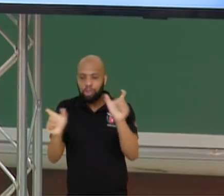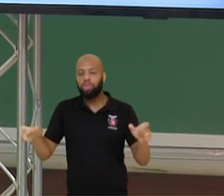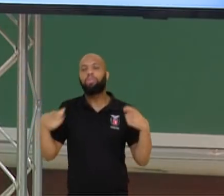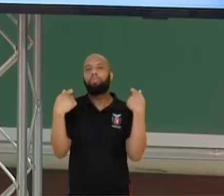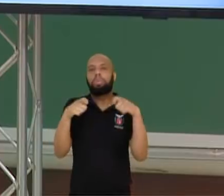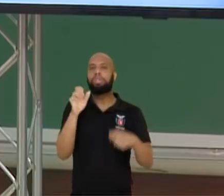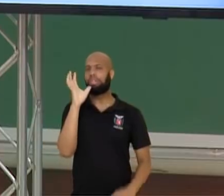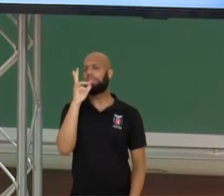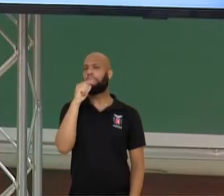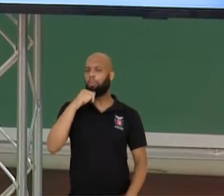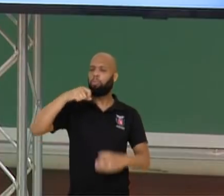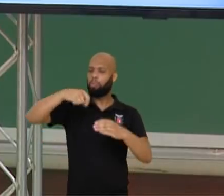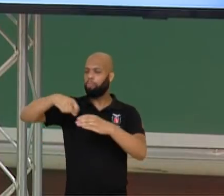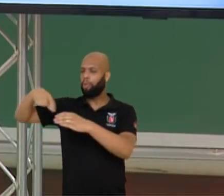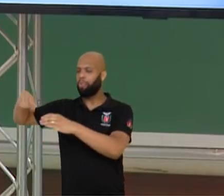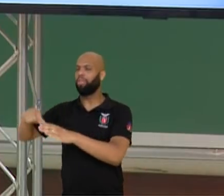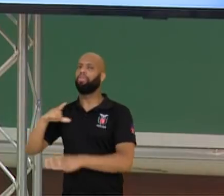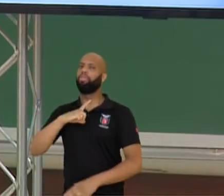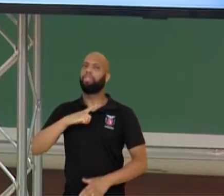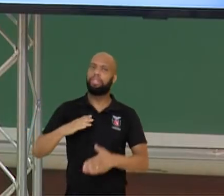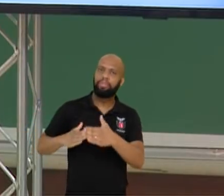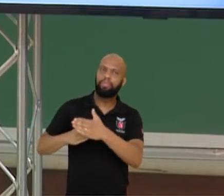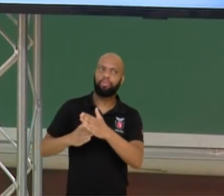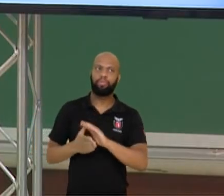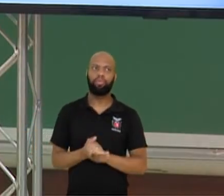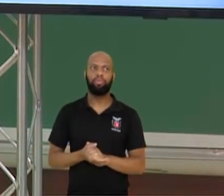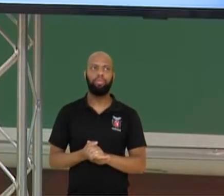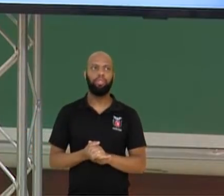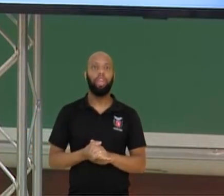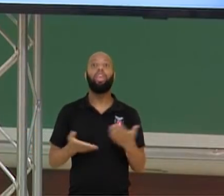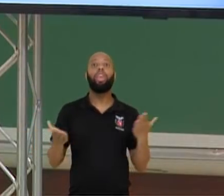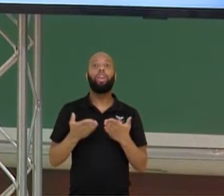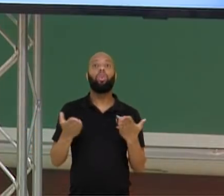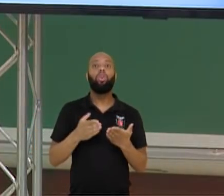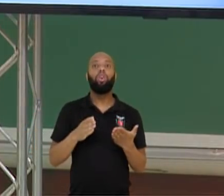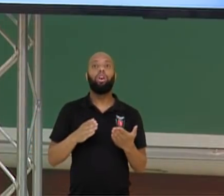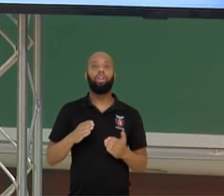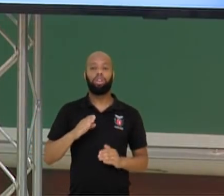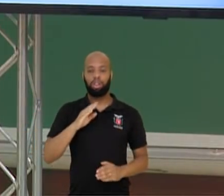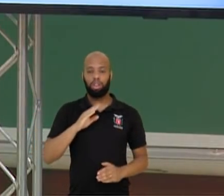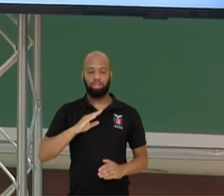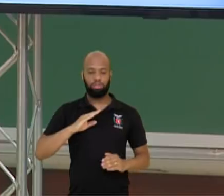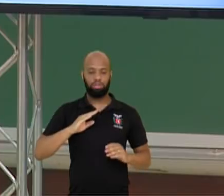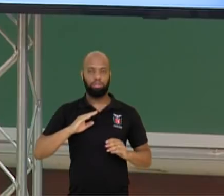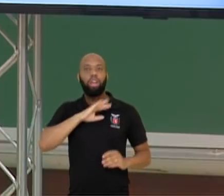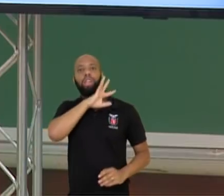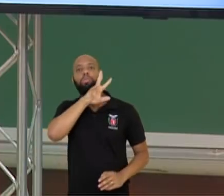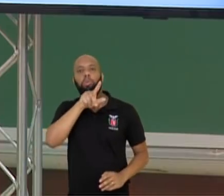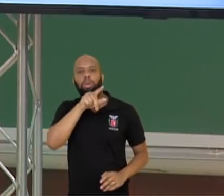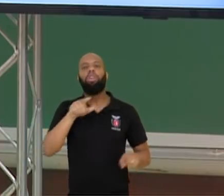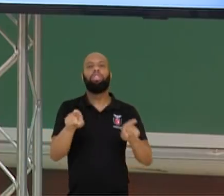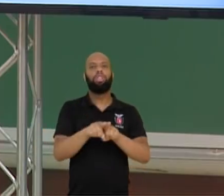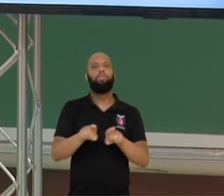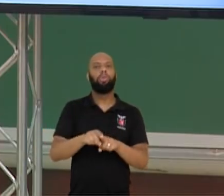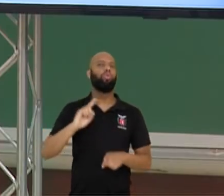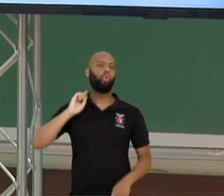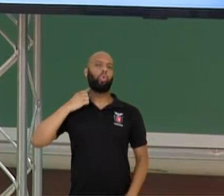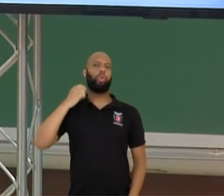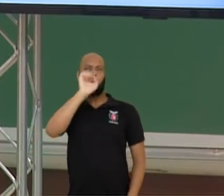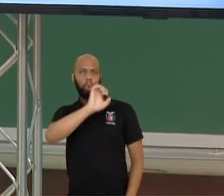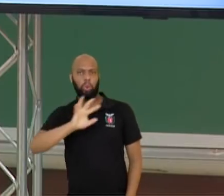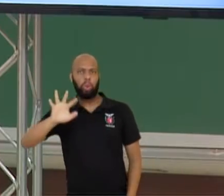né? Então, tem essa limitação aí. Força animal, também não é poluente, né? No geral,